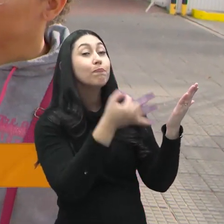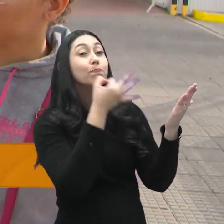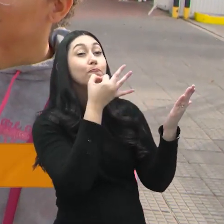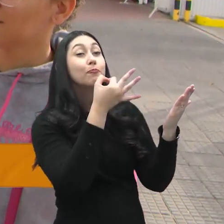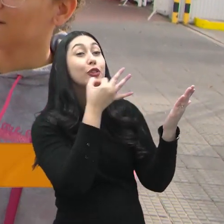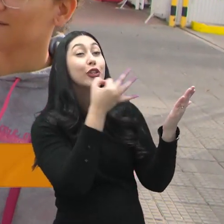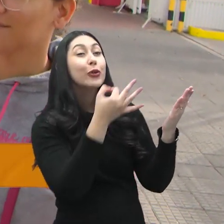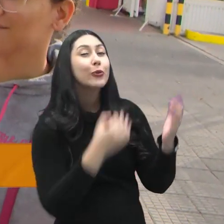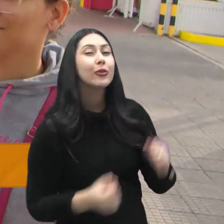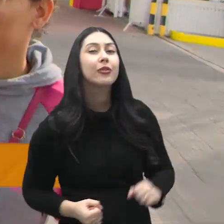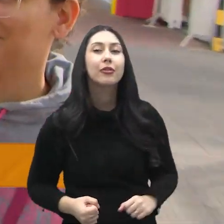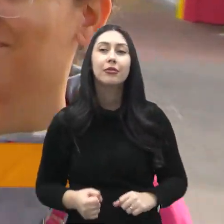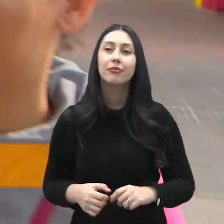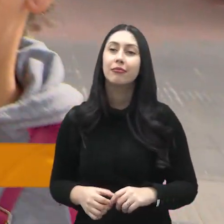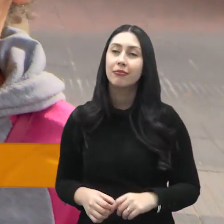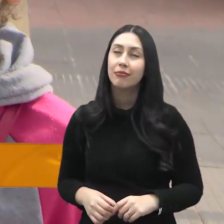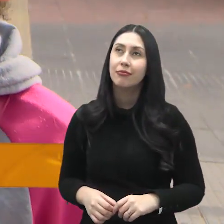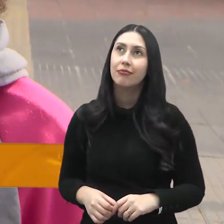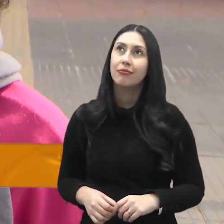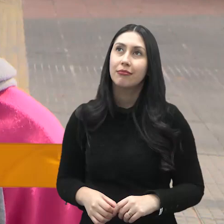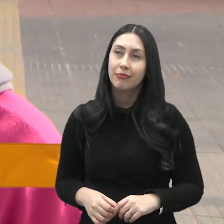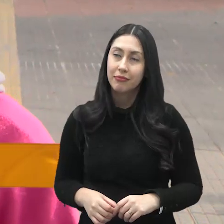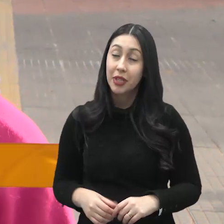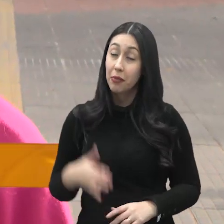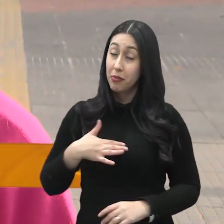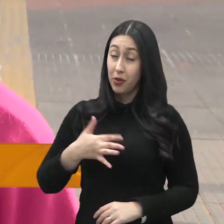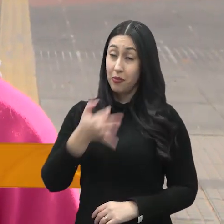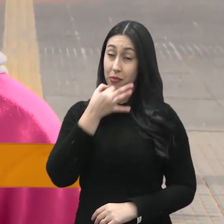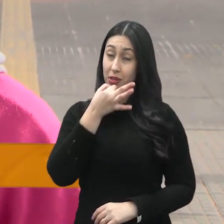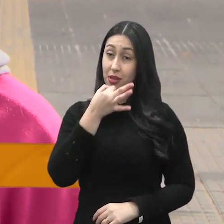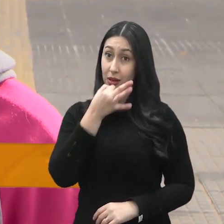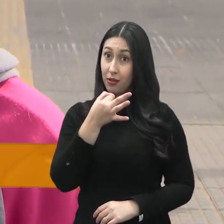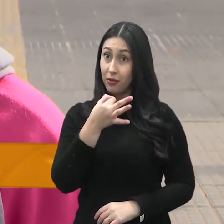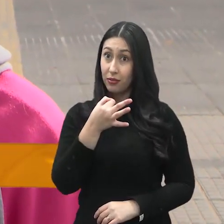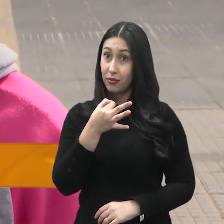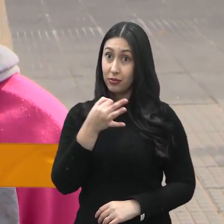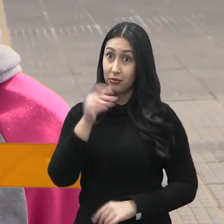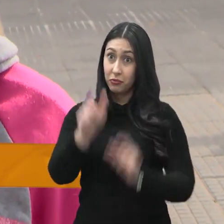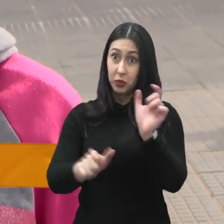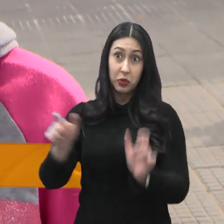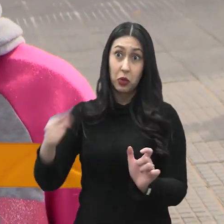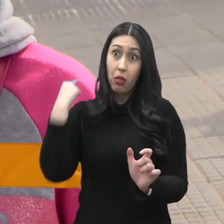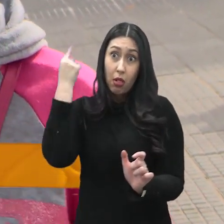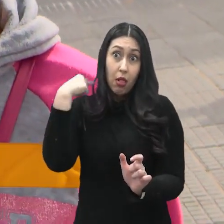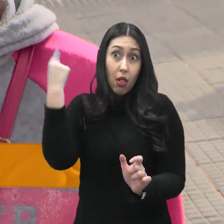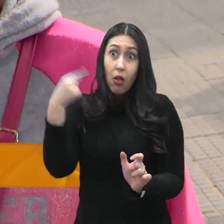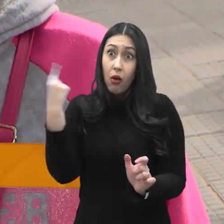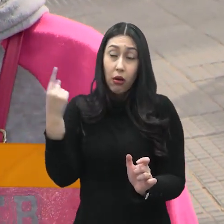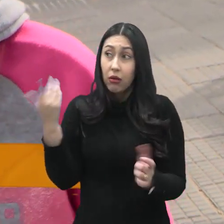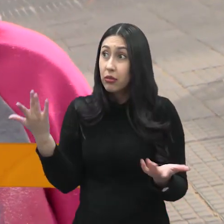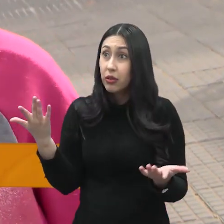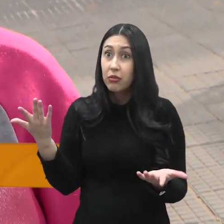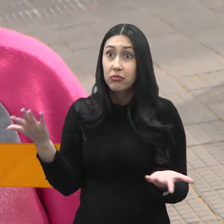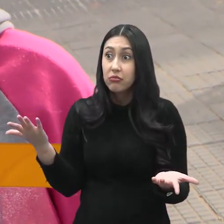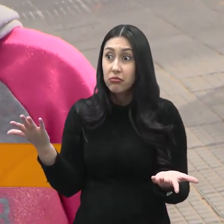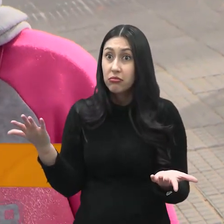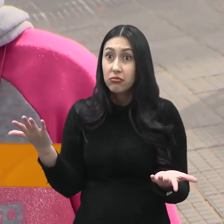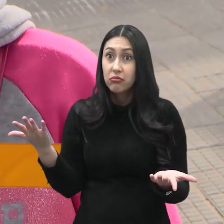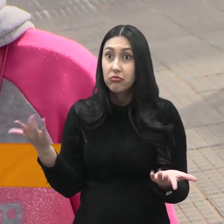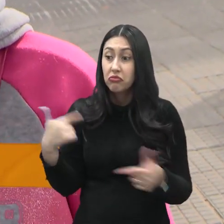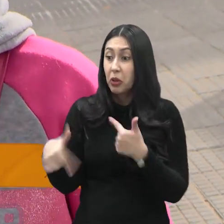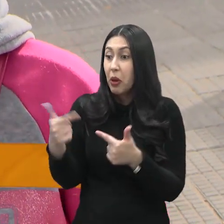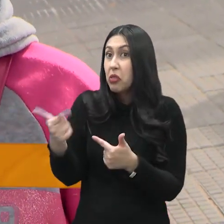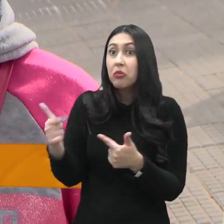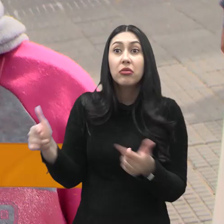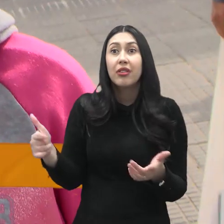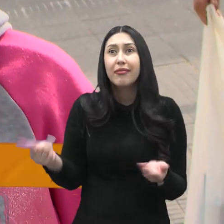com a gente que a gente quer saber. Eu acho que isso é coisa de gente doida, desocupada, que sabe fazer. Quem já se viu